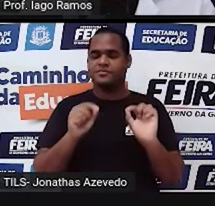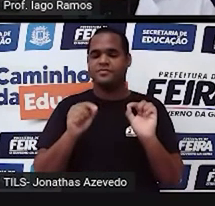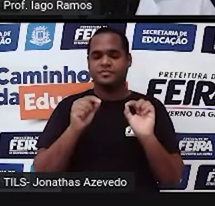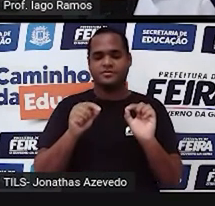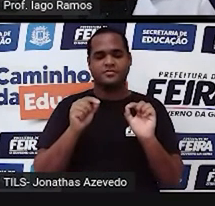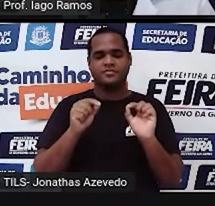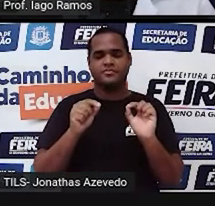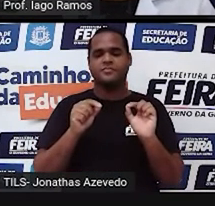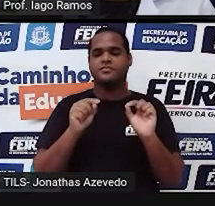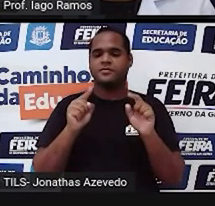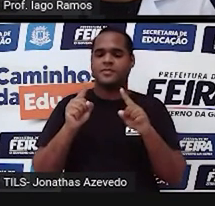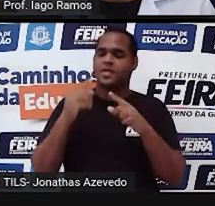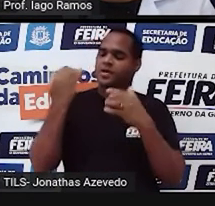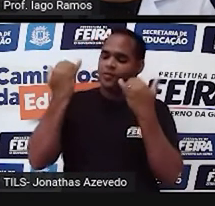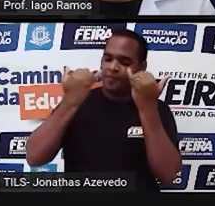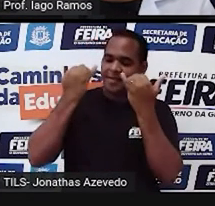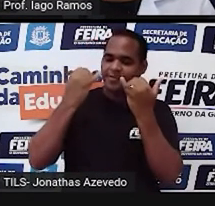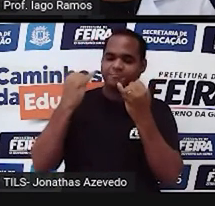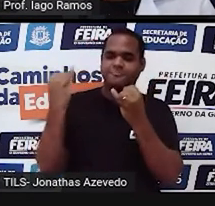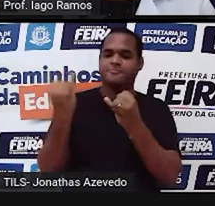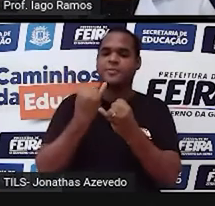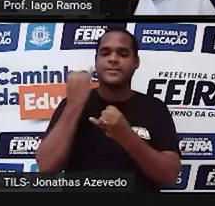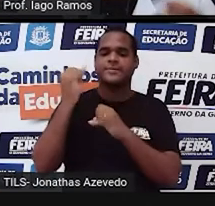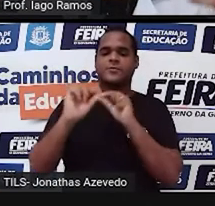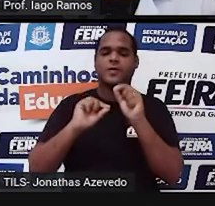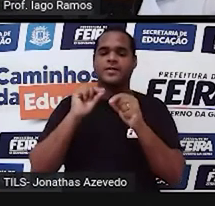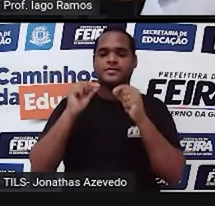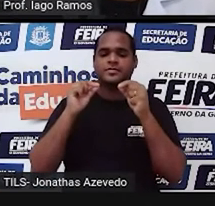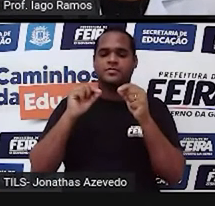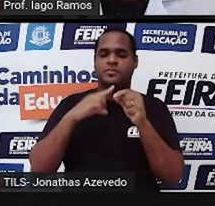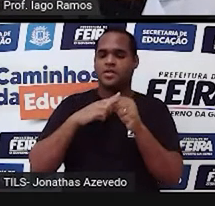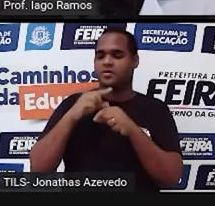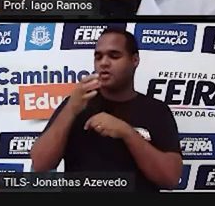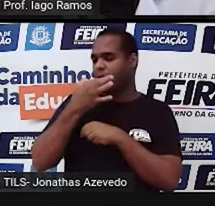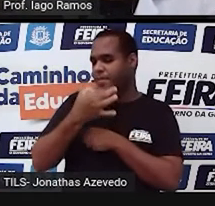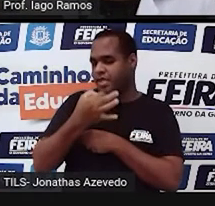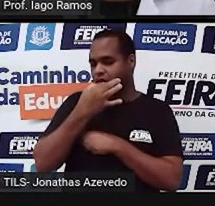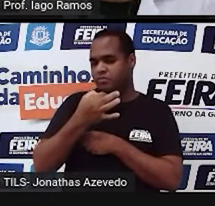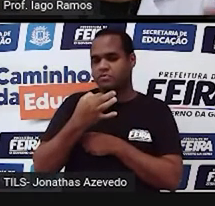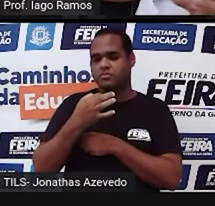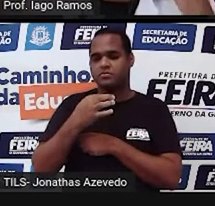quais são as informações importantes, tá? Não tem opiniões, não tem